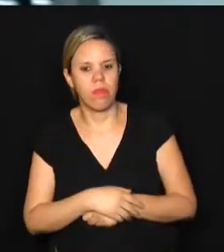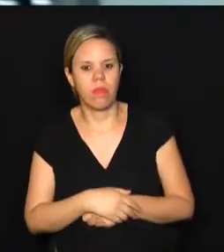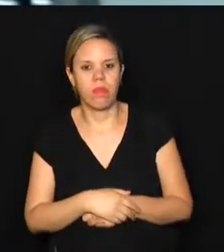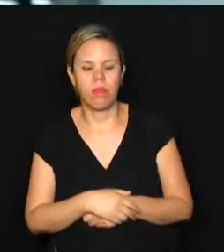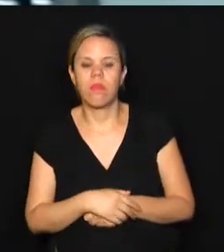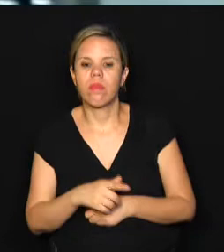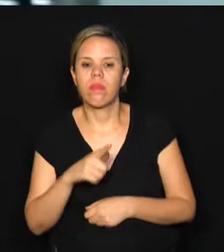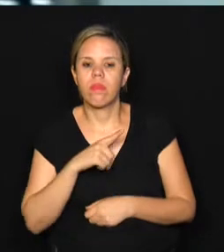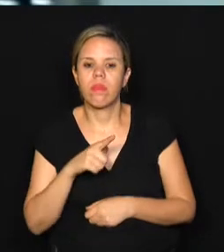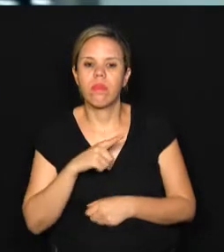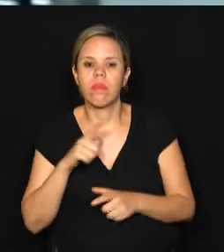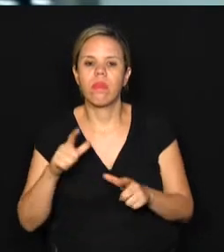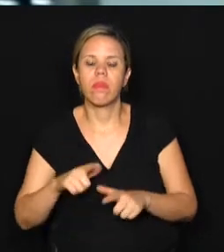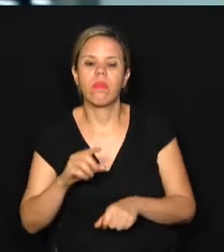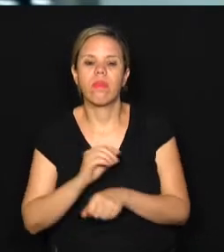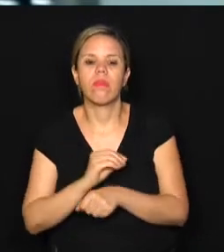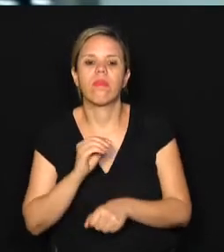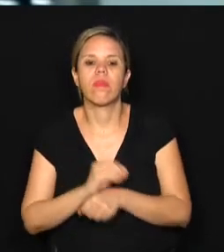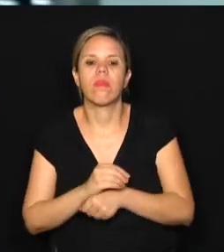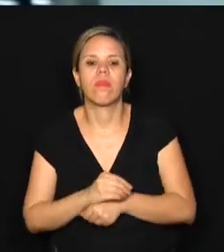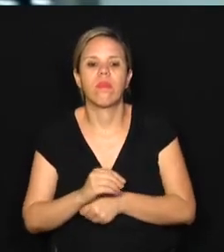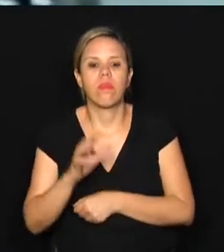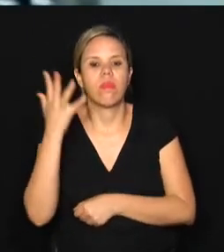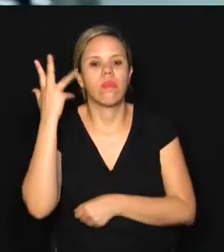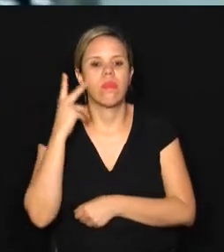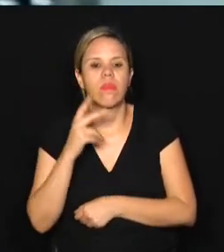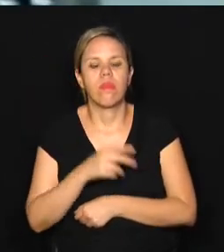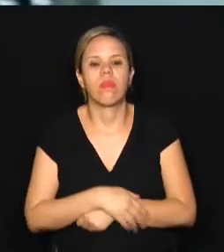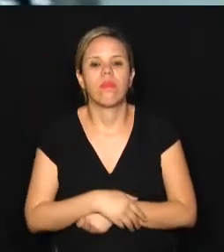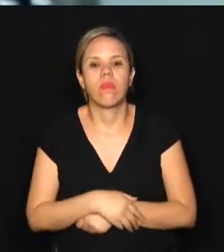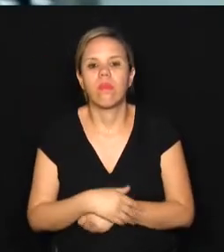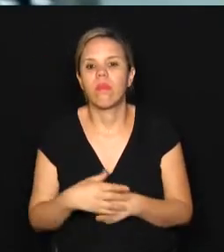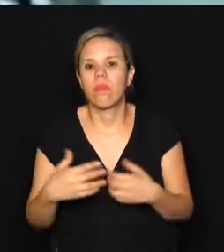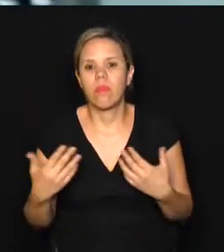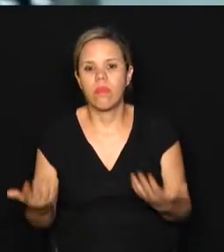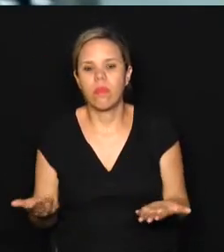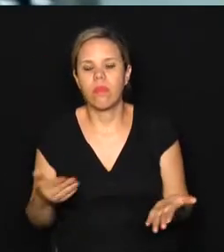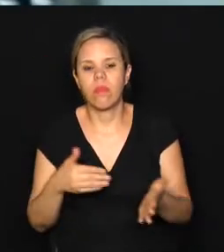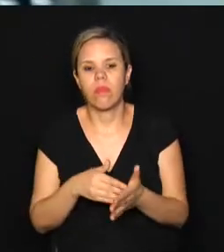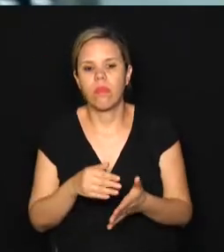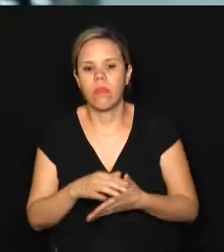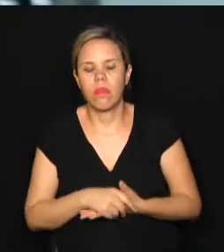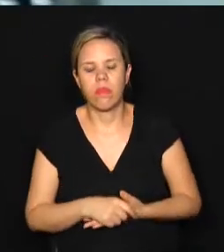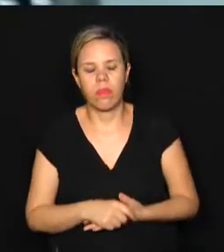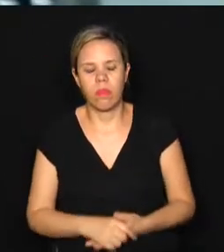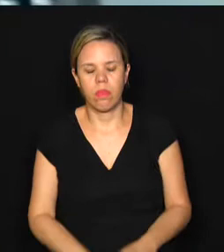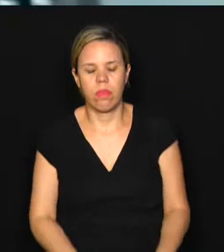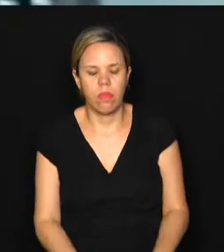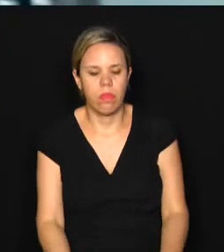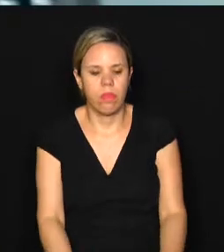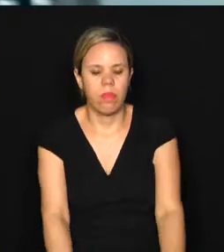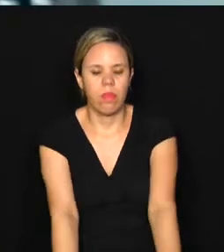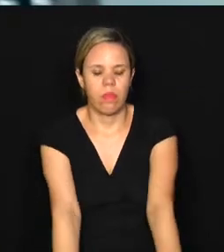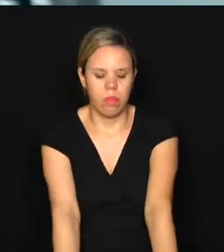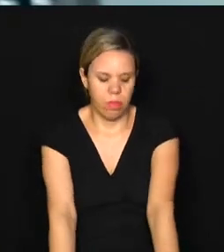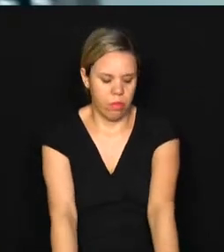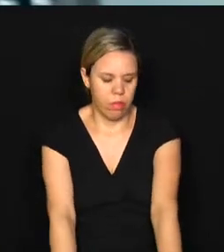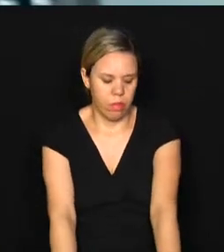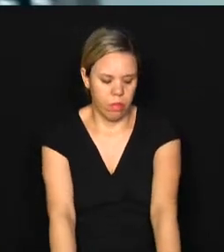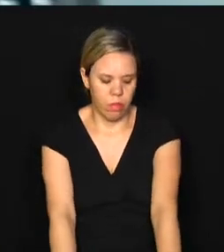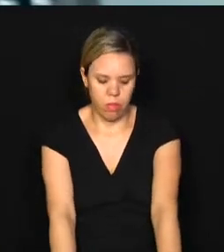tem para uma área de preservação ambiental? Então, por último, é